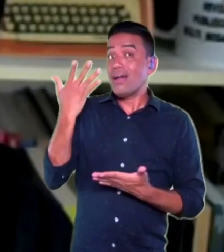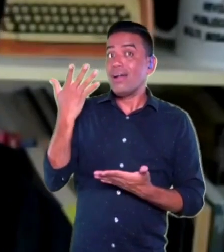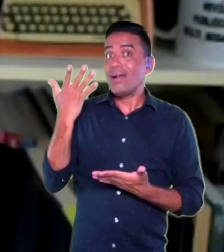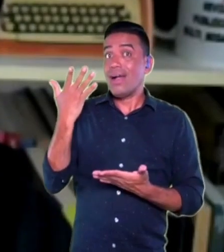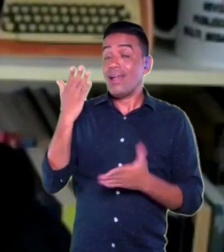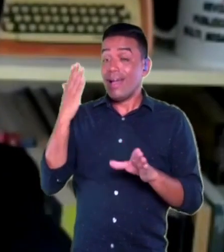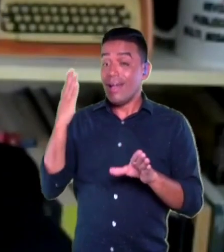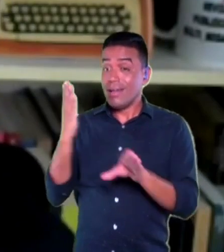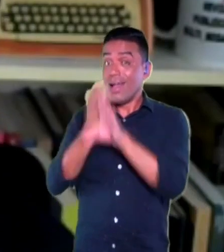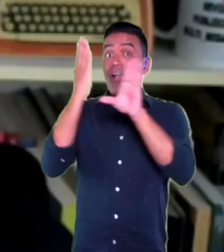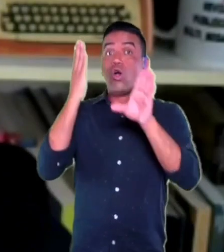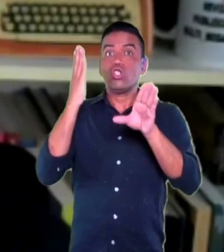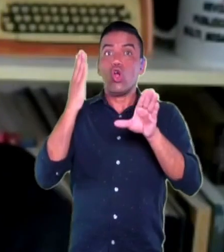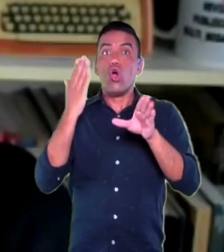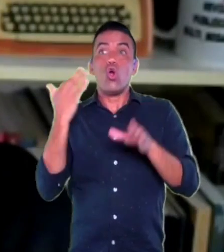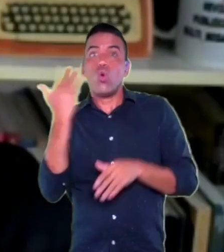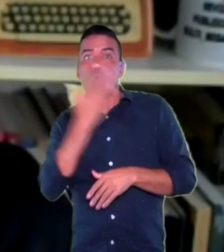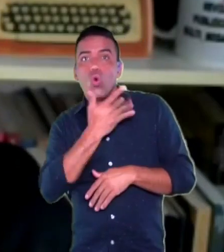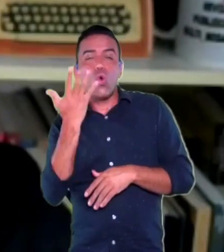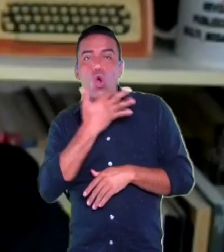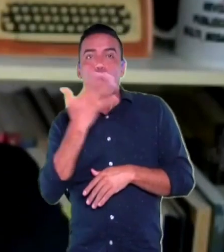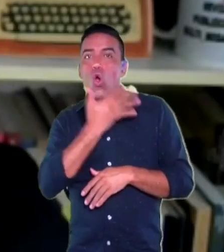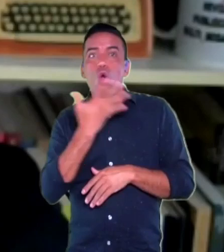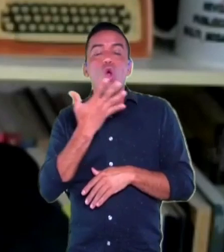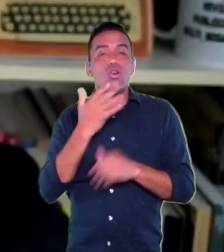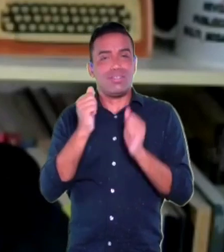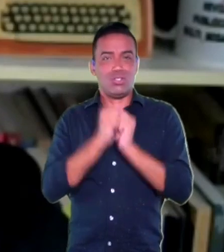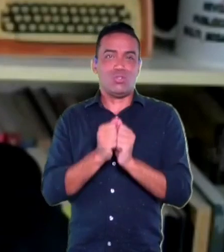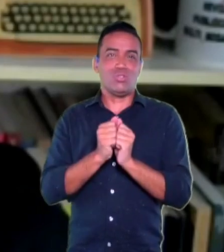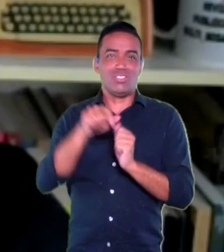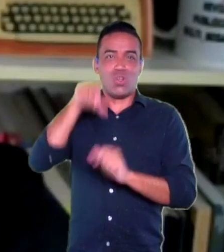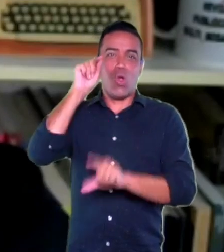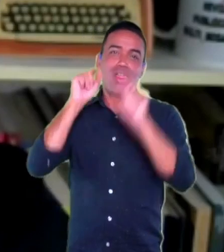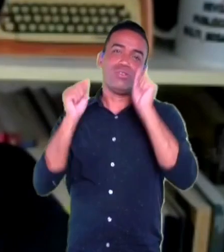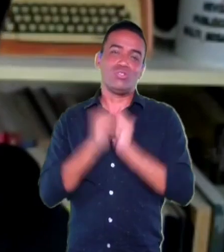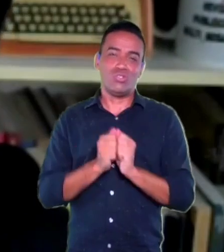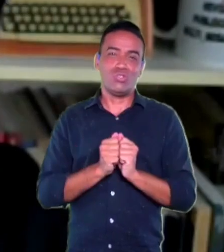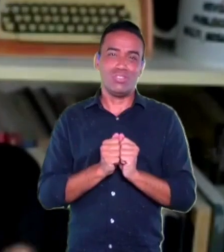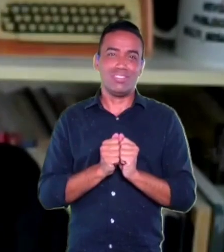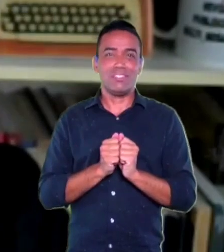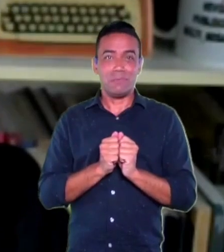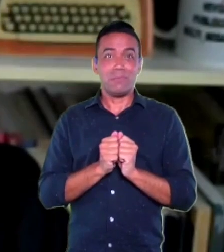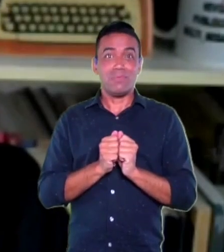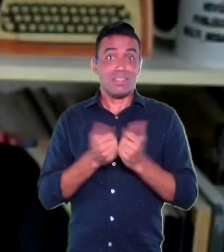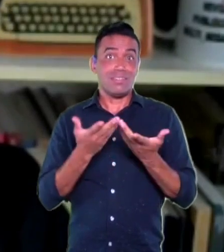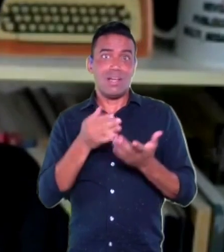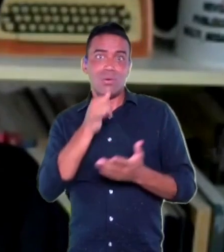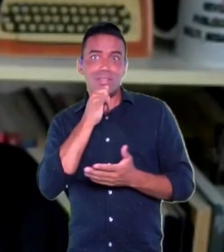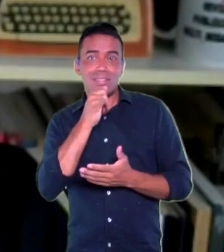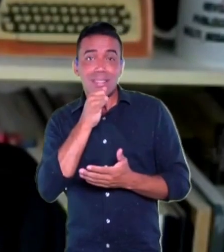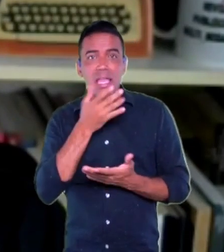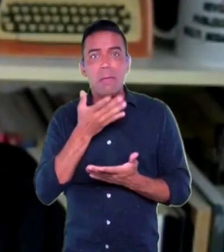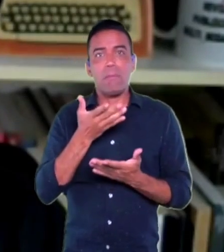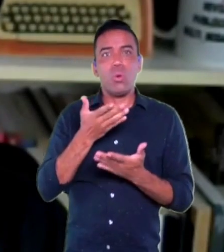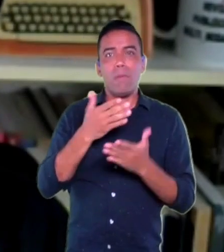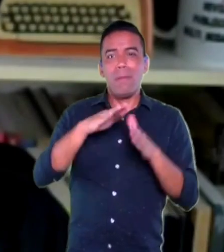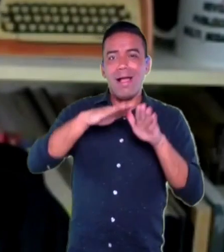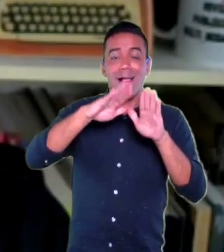nesse tom, nessa profundidade aí juntos. Uhum. Esses sinaizinhos que a capa tem um baixo relevo,